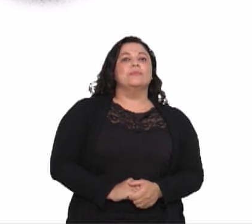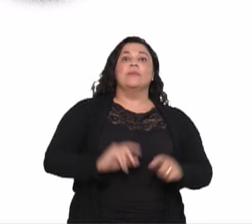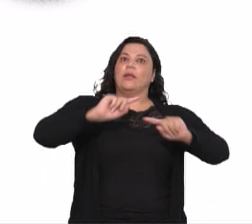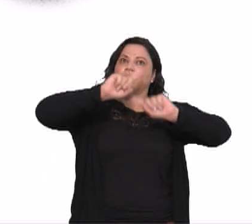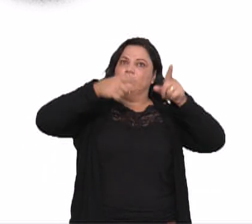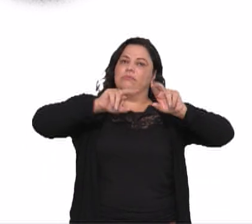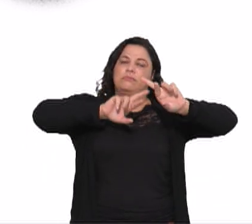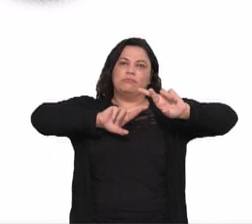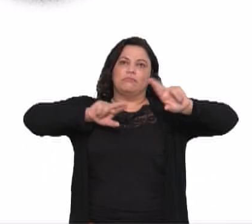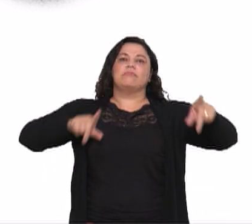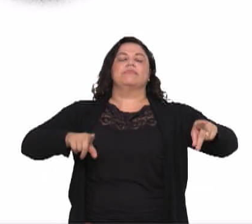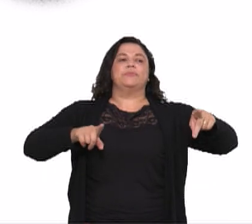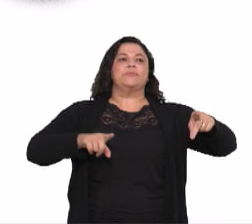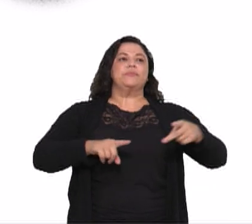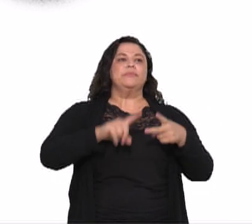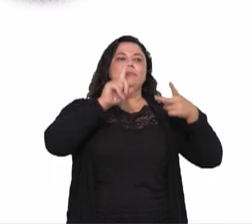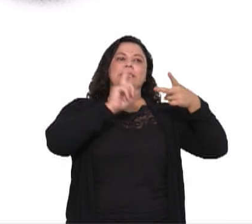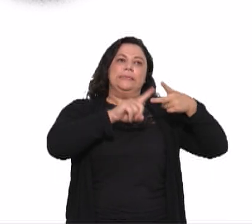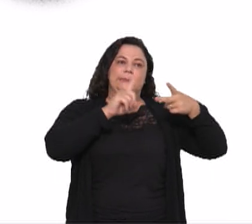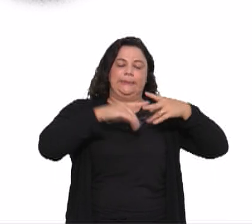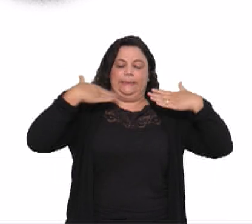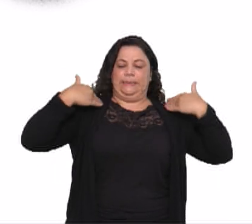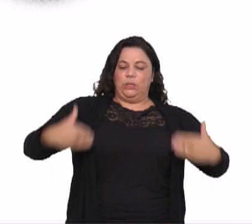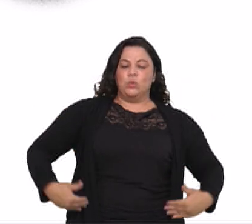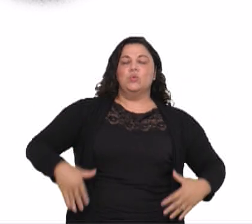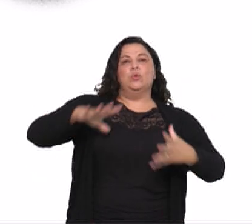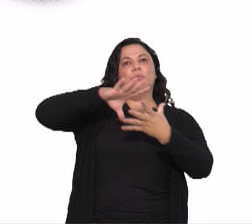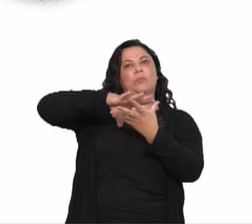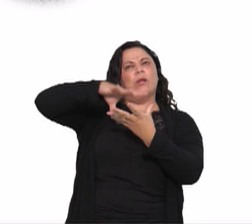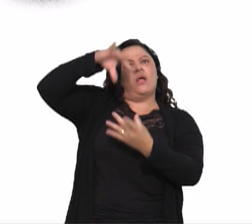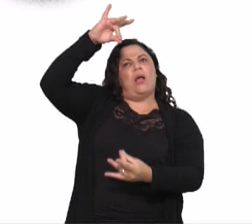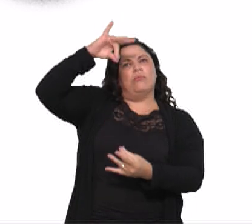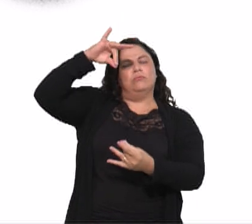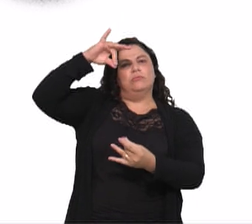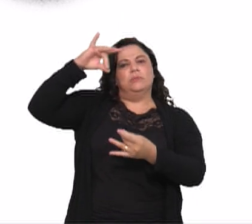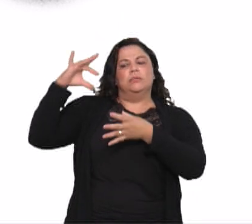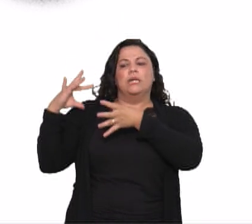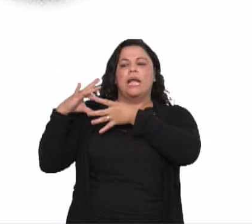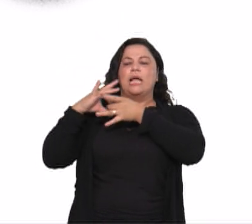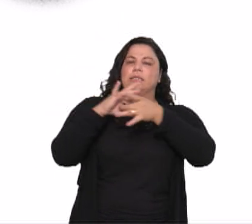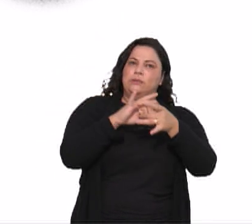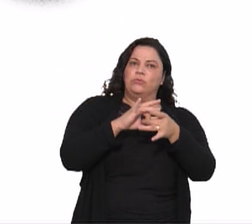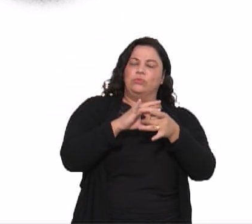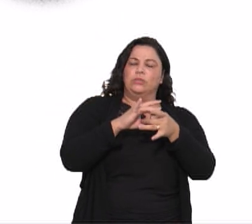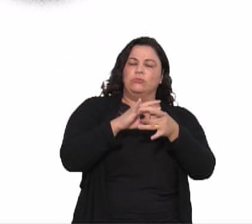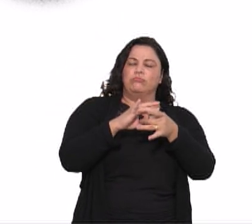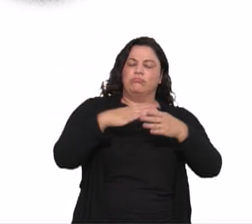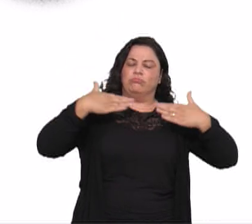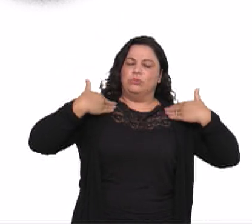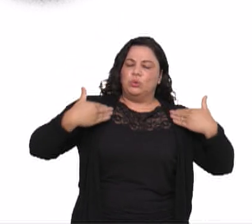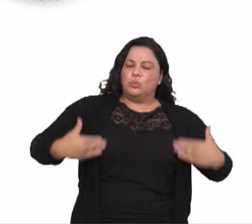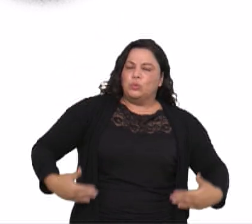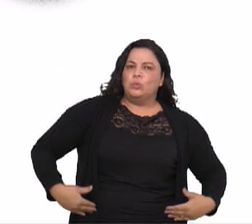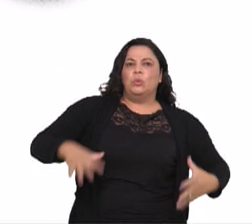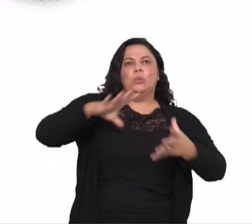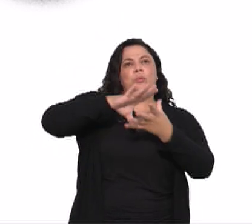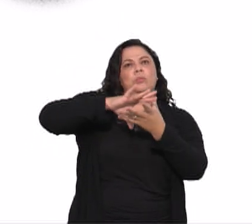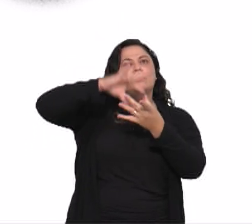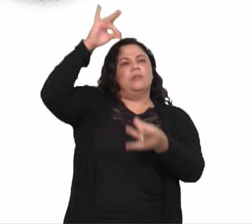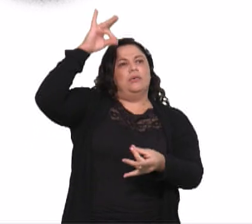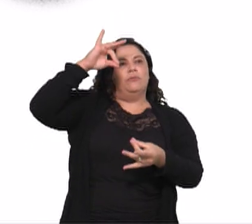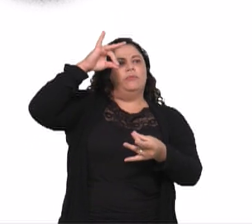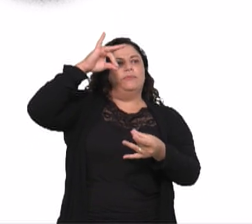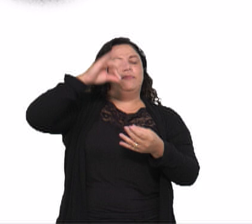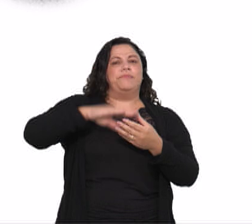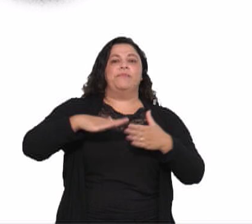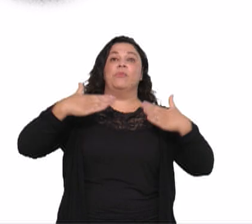que justamente havíamos perguntado ali. Para Platão, o ser humano é essa junção de um corpo e de uma alma, né? O corpo,